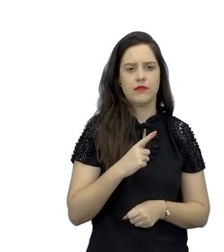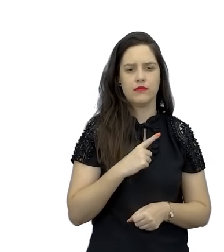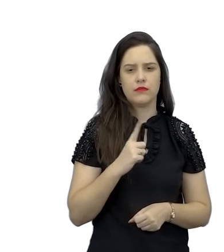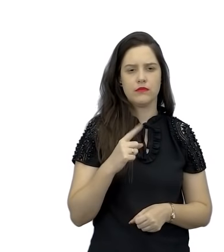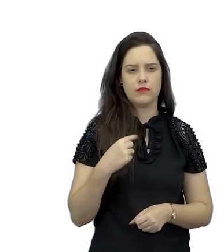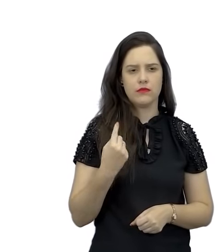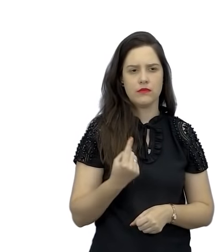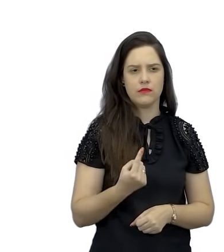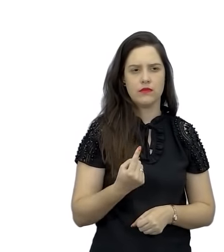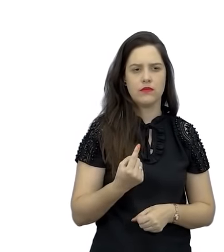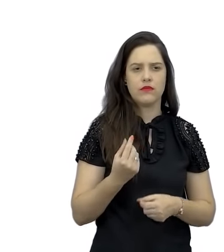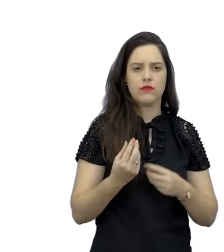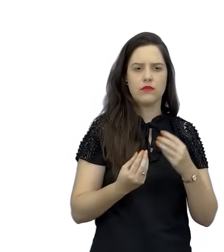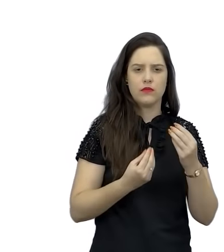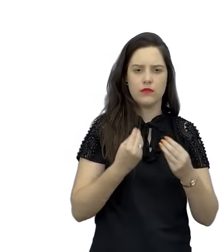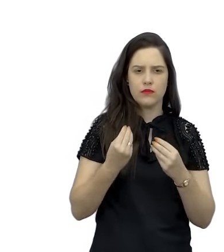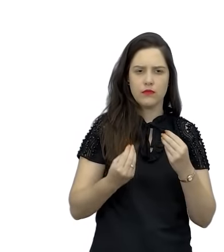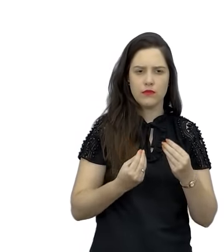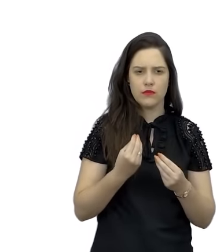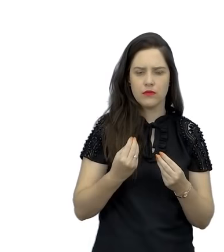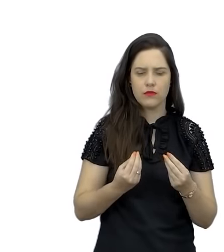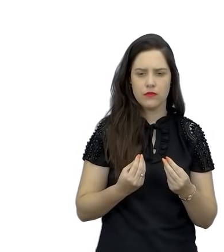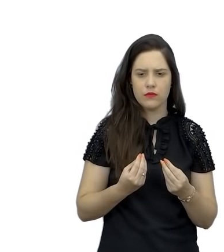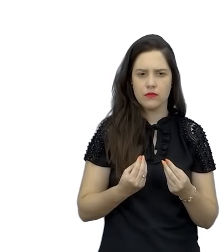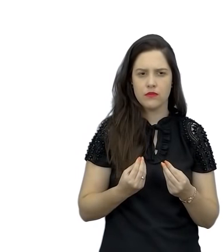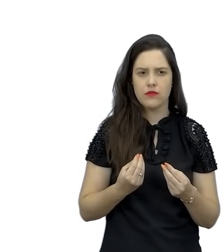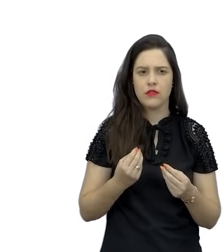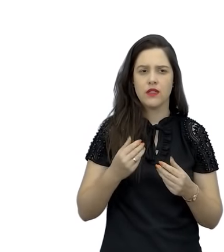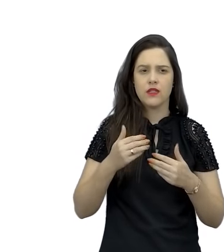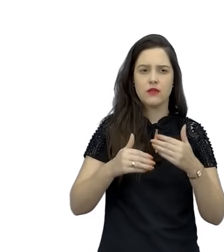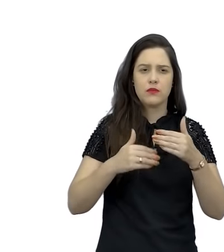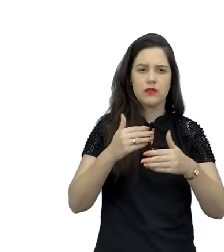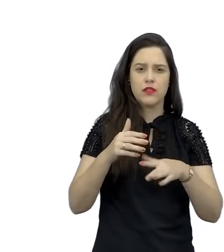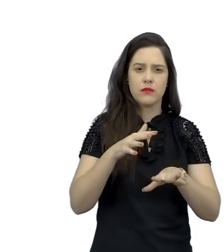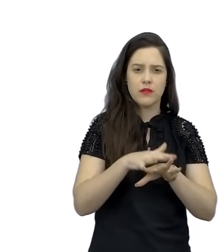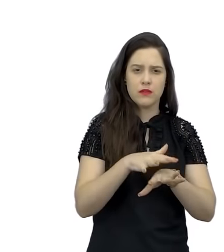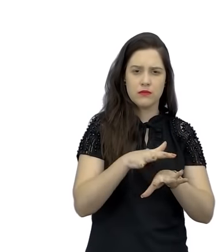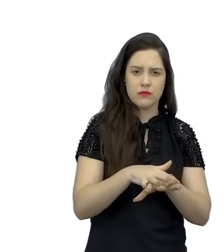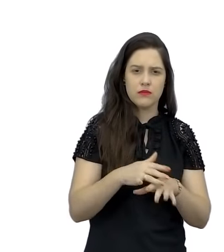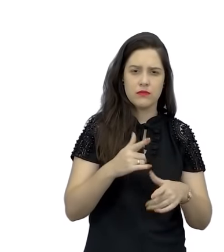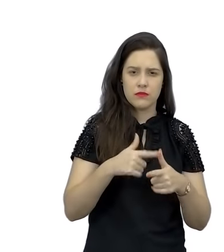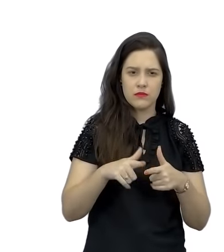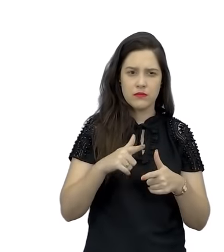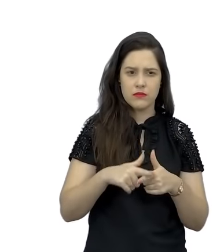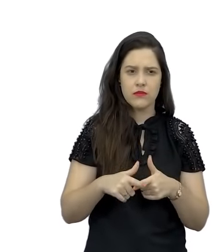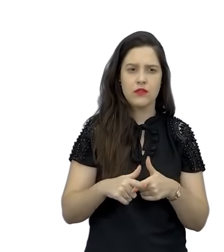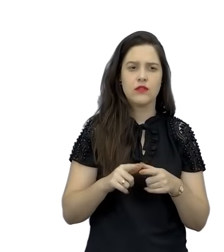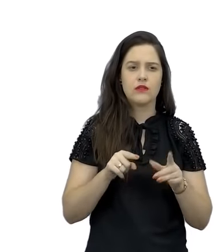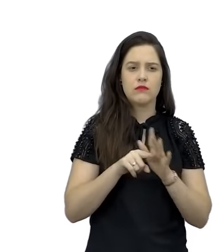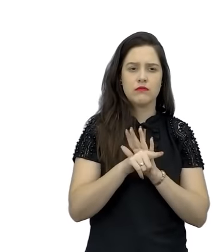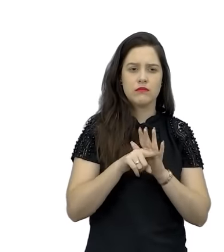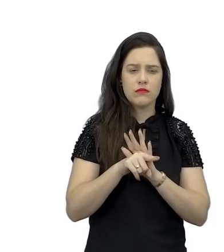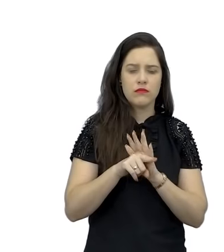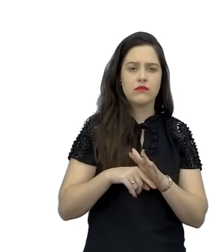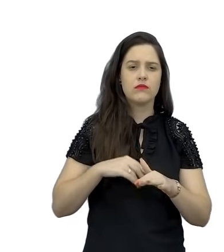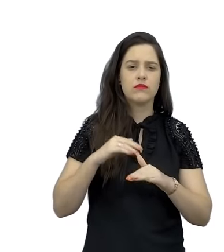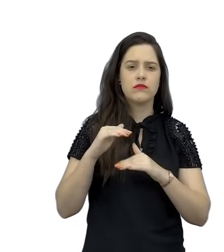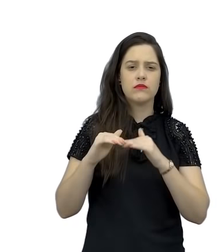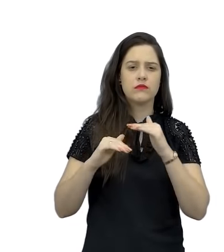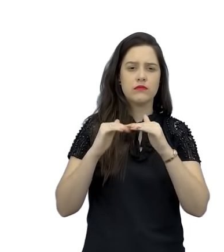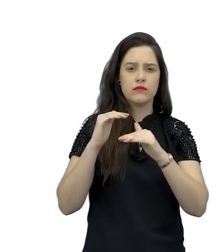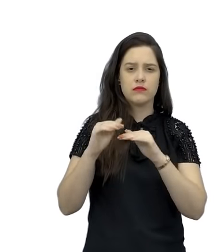A gente coloca aqui um pouquinho que os processos matemáticos de resolução de problemas, de investigação,